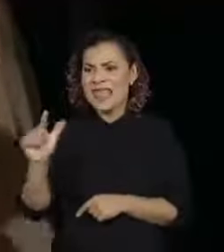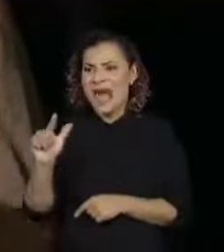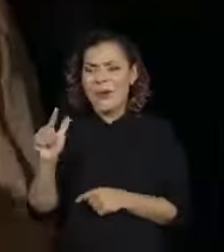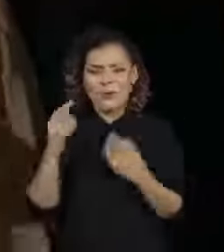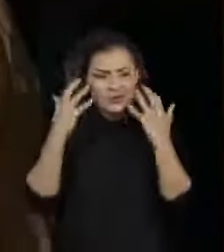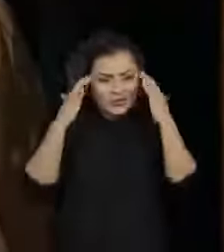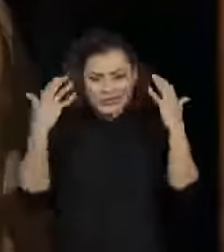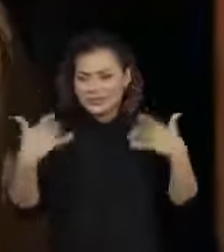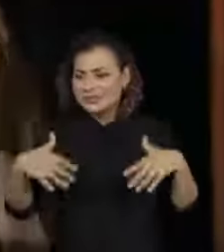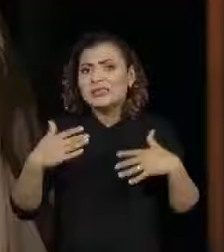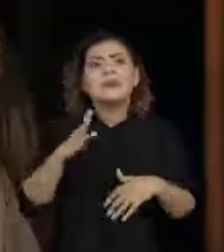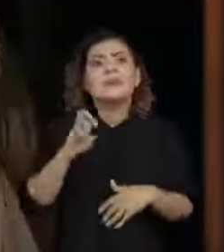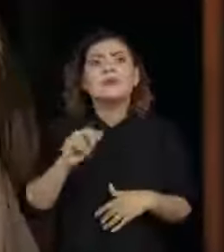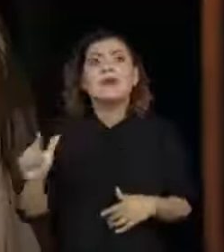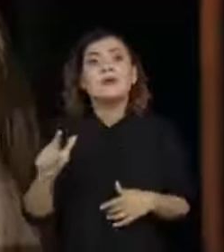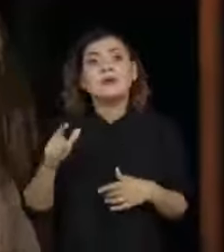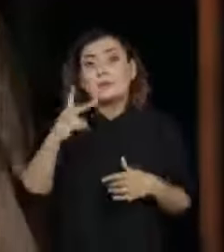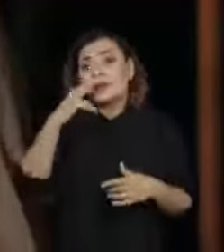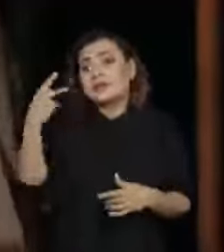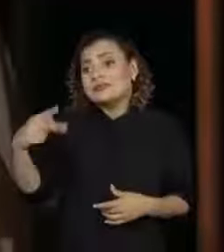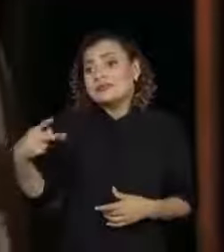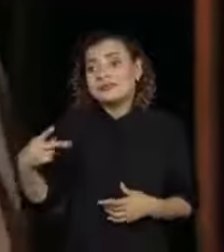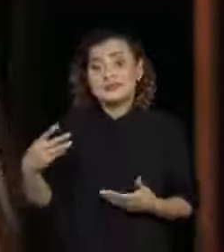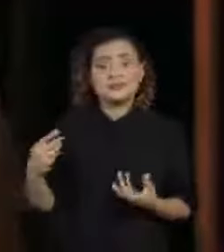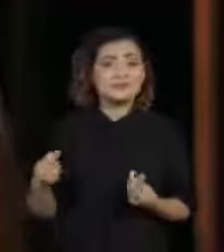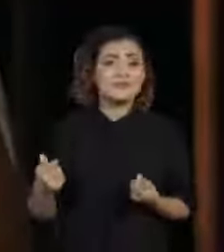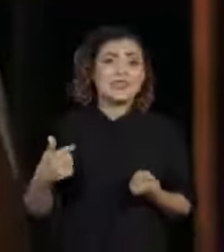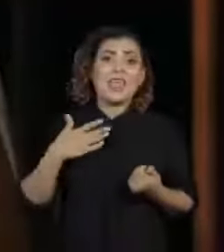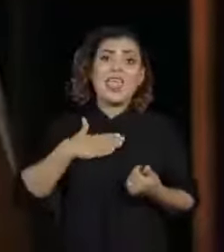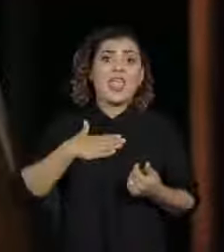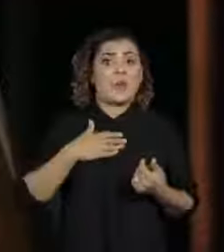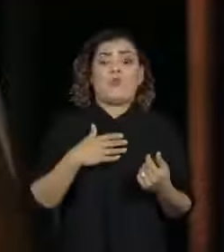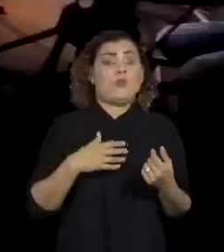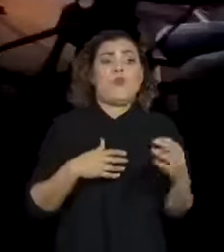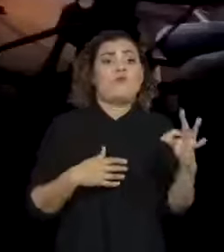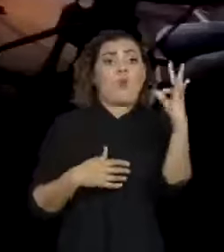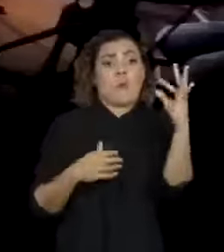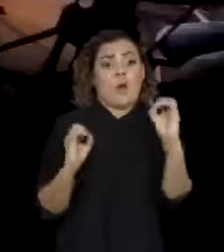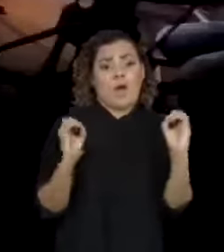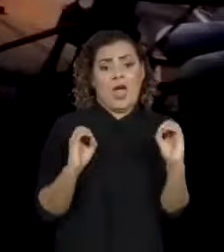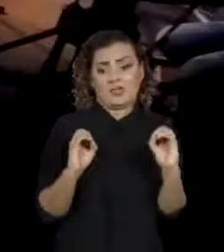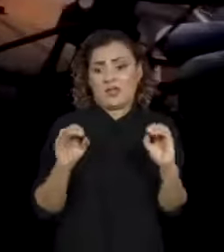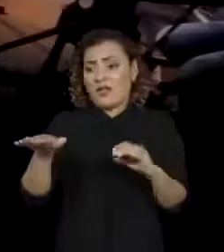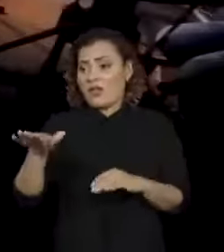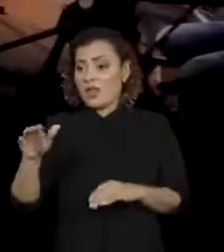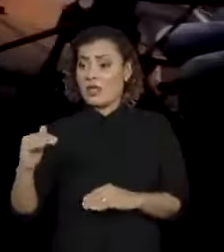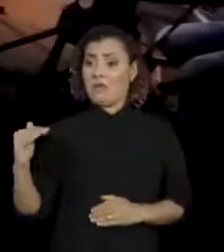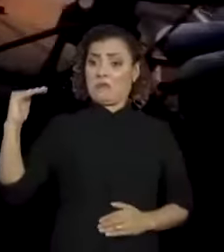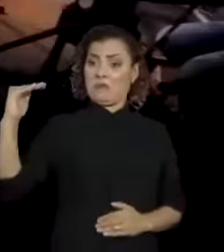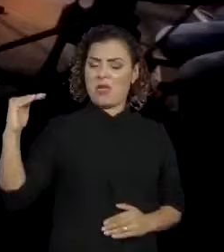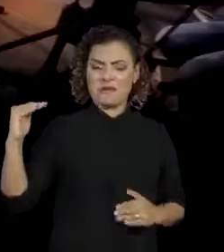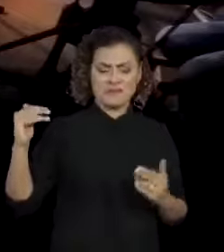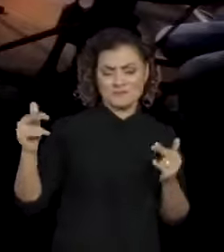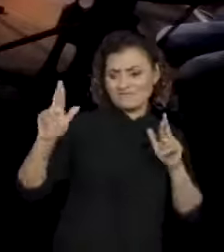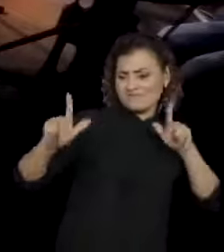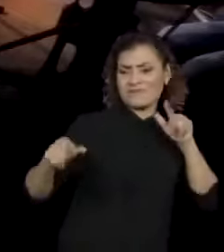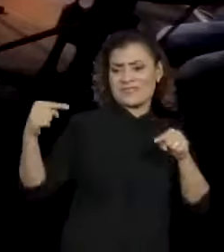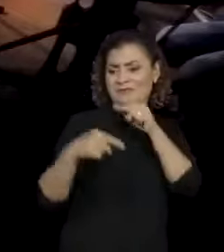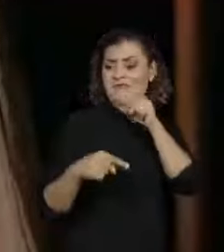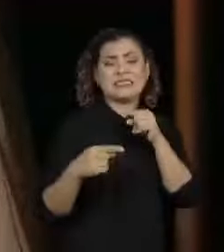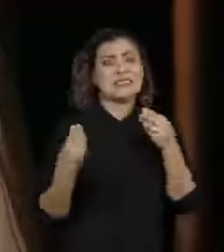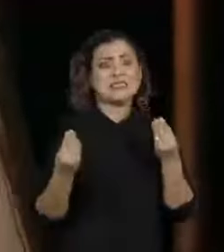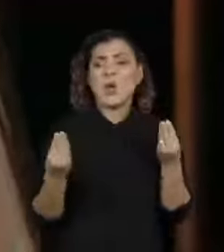acontecer minha a gente eu vou reforçar formalidade dele ele vai reforçar a minha informalidade duplas barra-pesada de montar